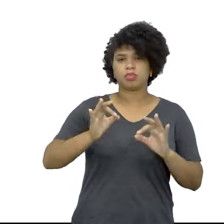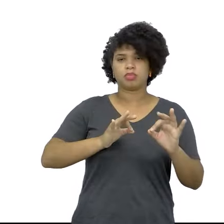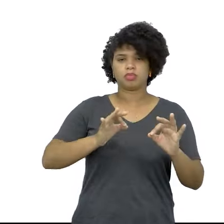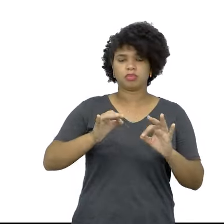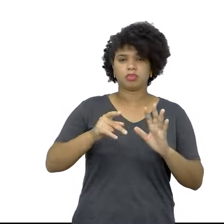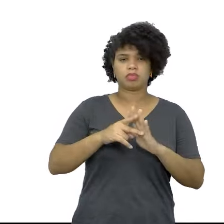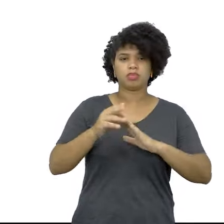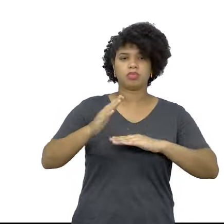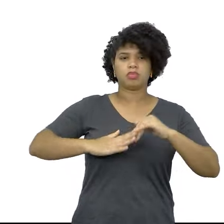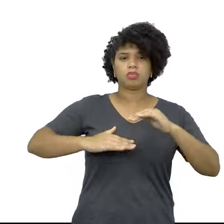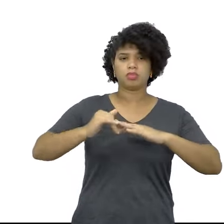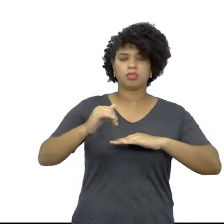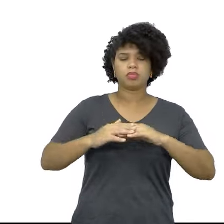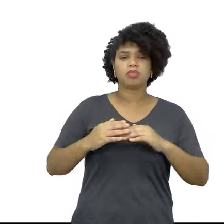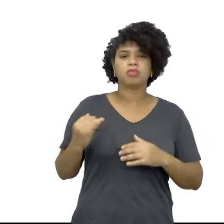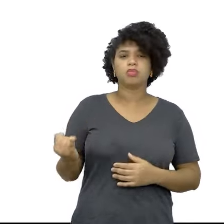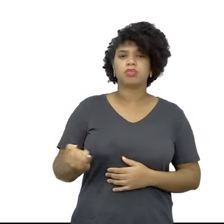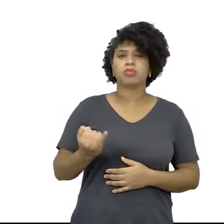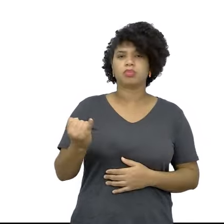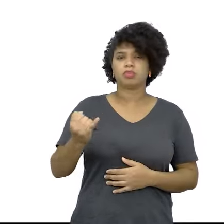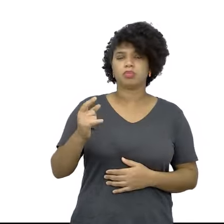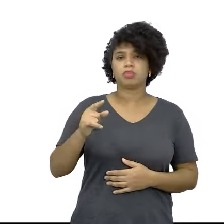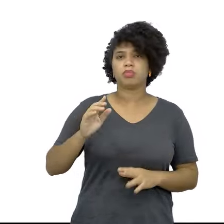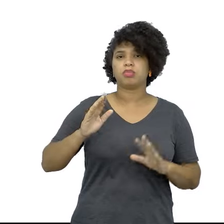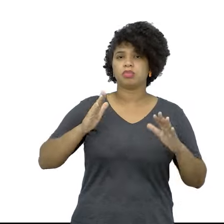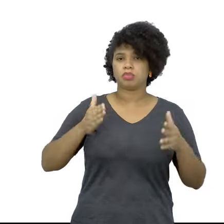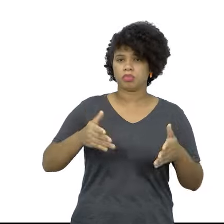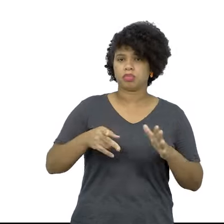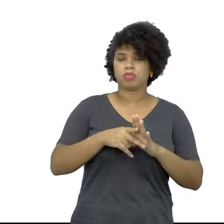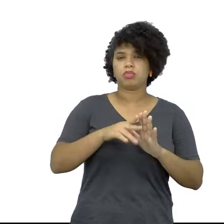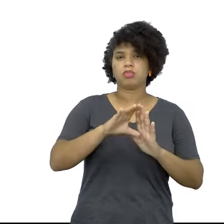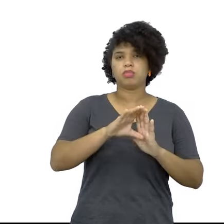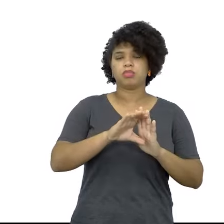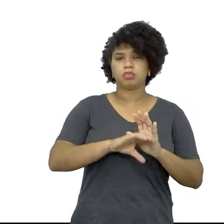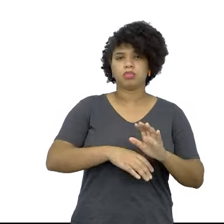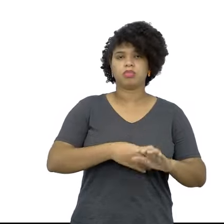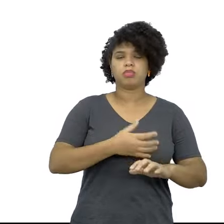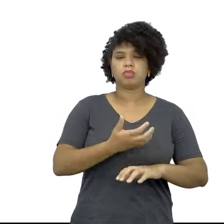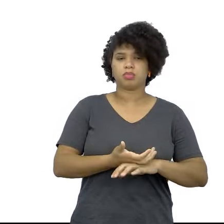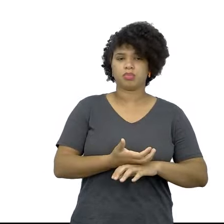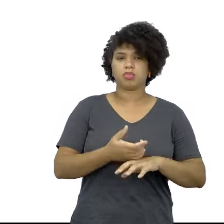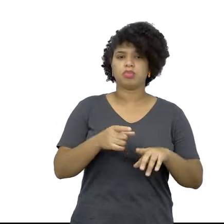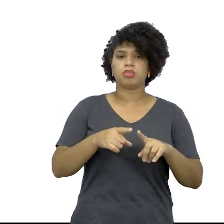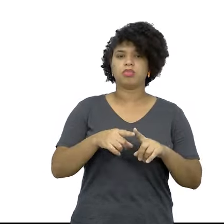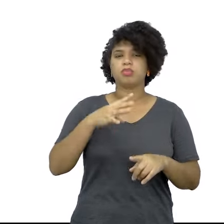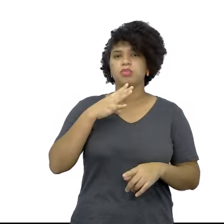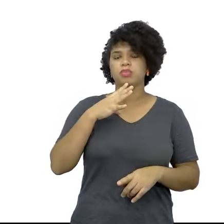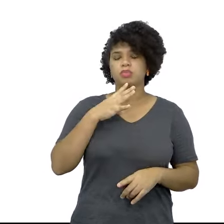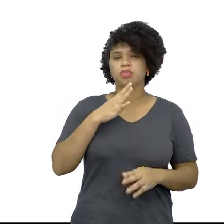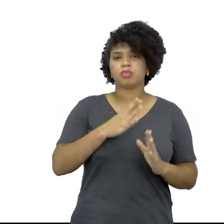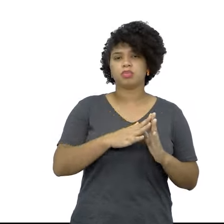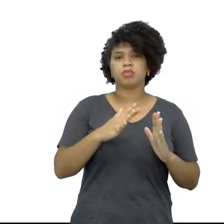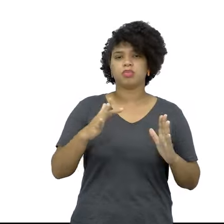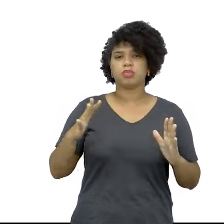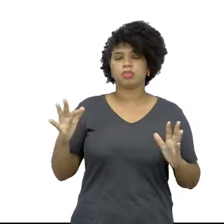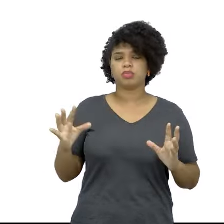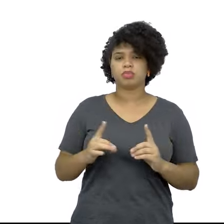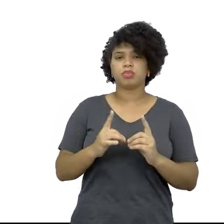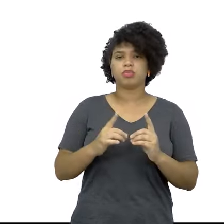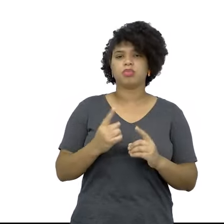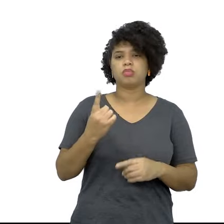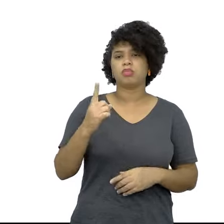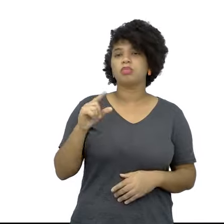de habilidades essenciais, que é uma priorização do currículo, conhecer a sequência didática 1,